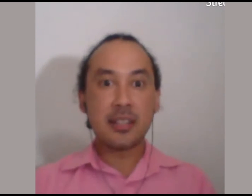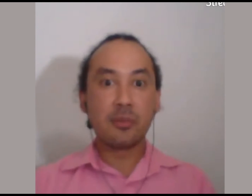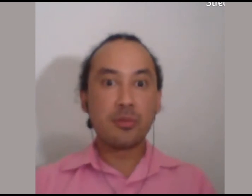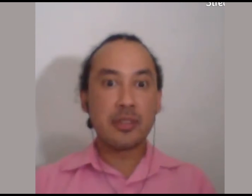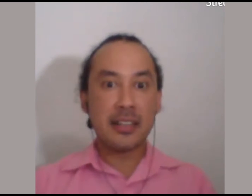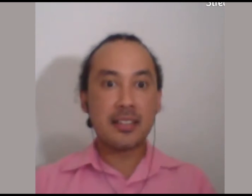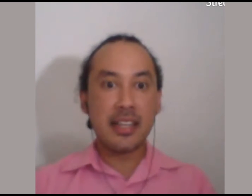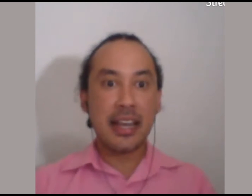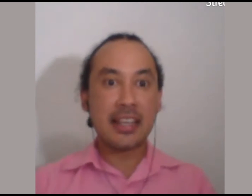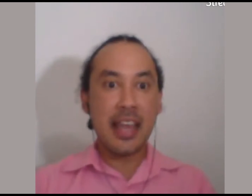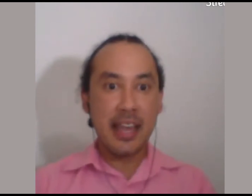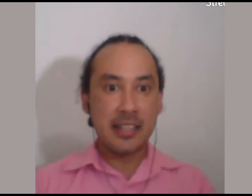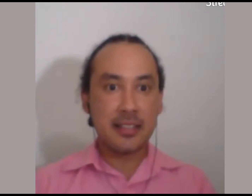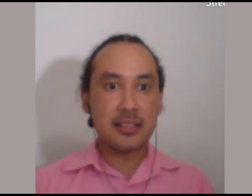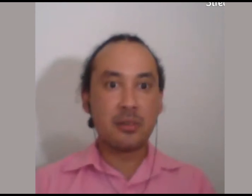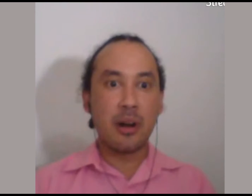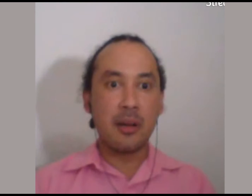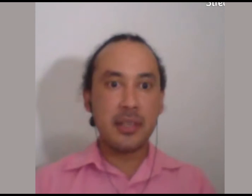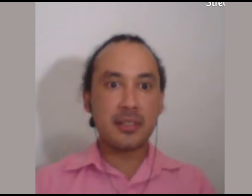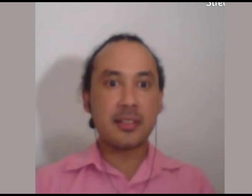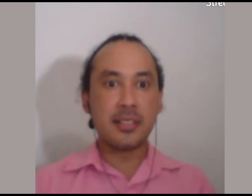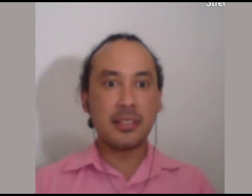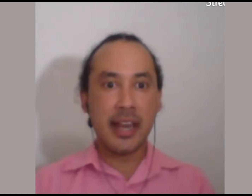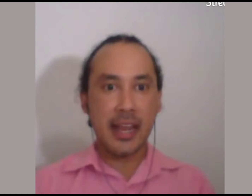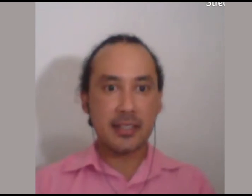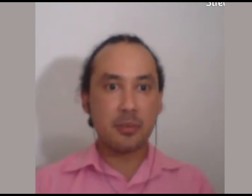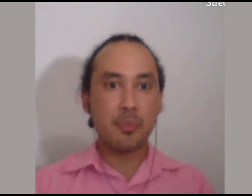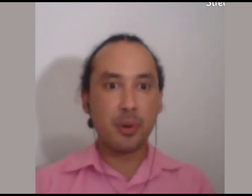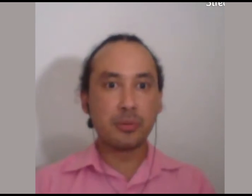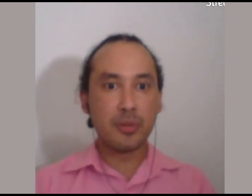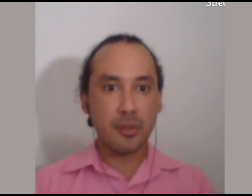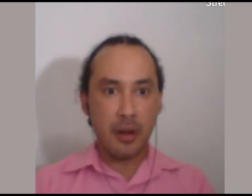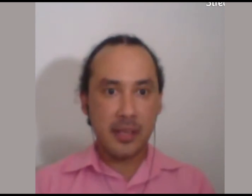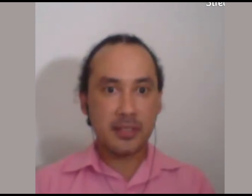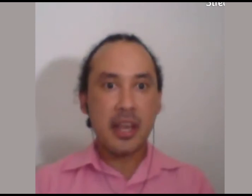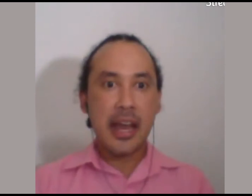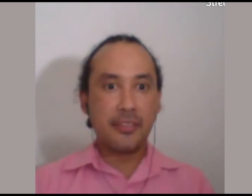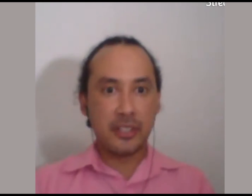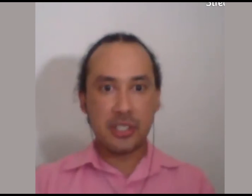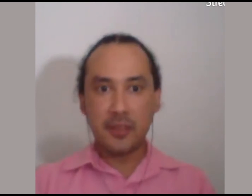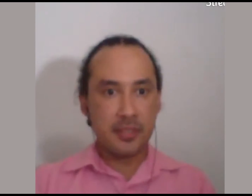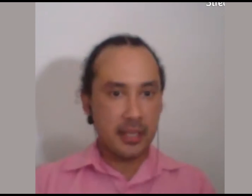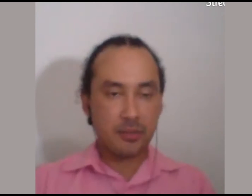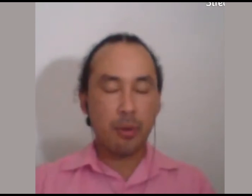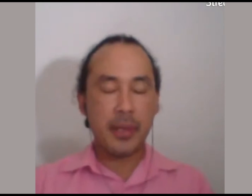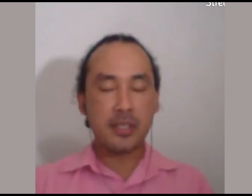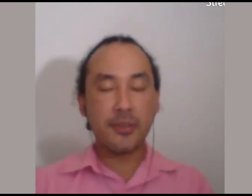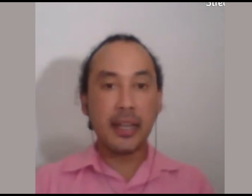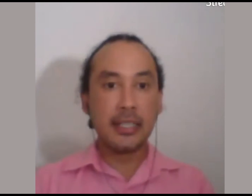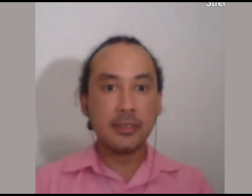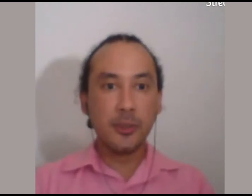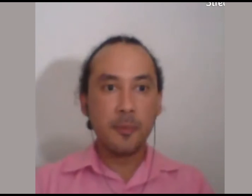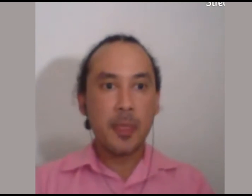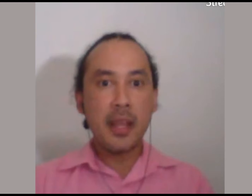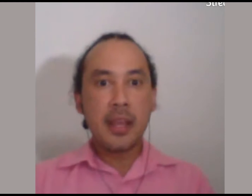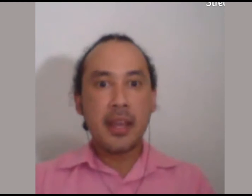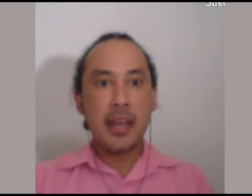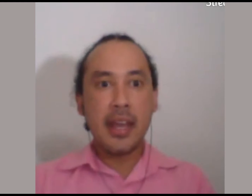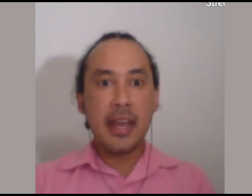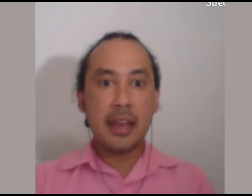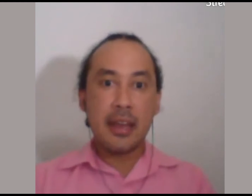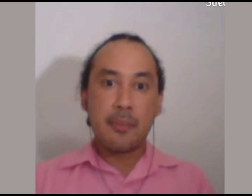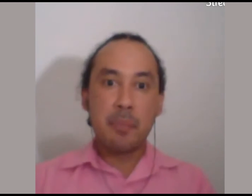G são da sigla gays, que são homens que se interessam por outros homens, afetivo e sexualmente falando.